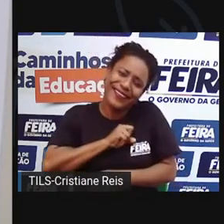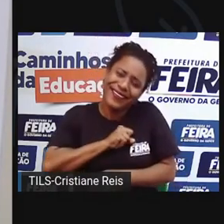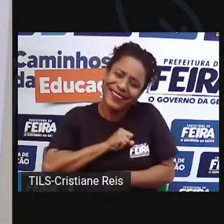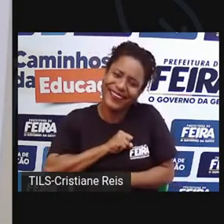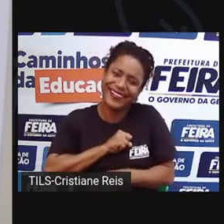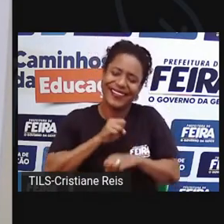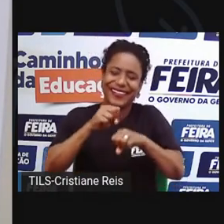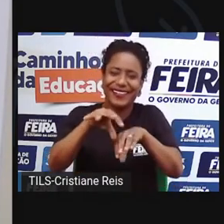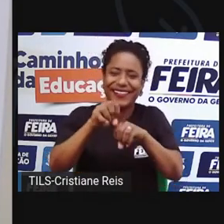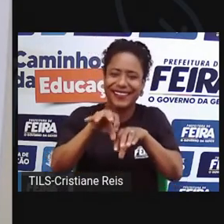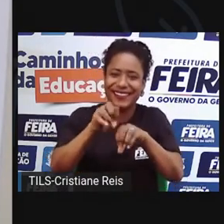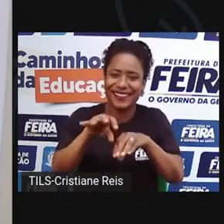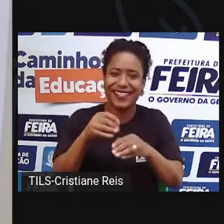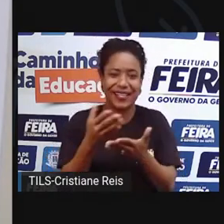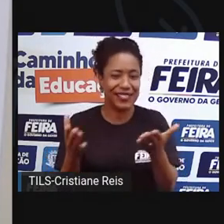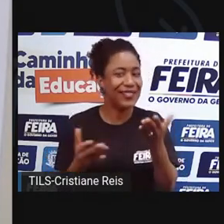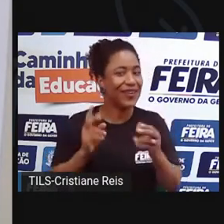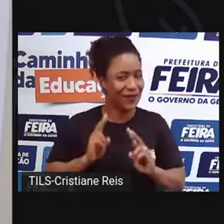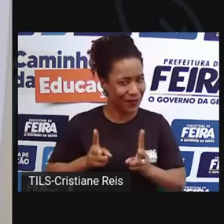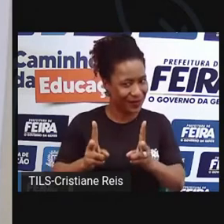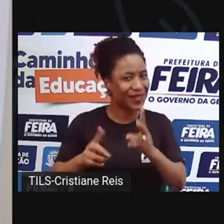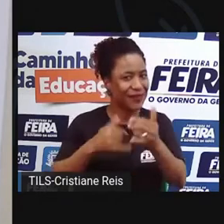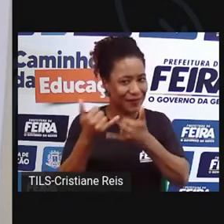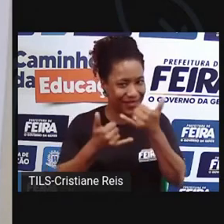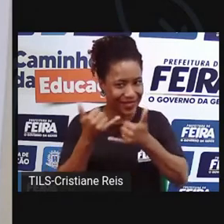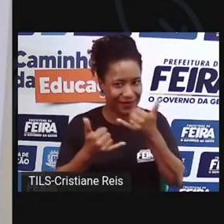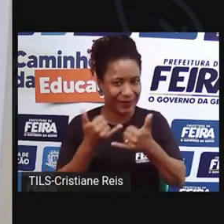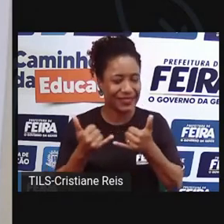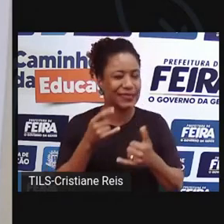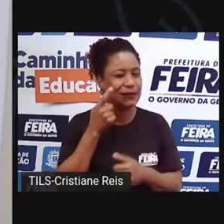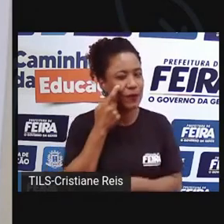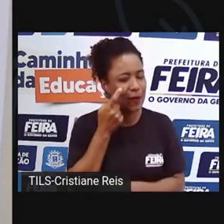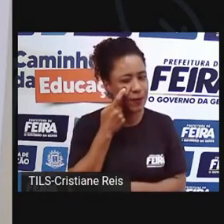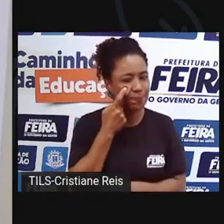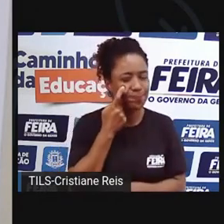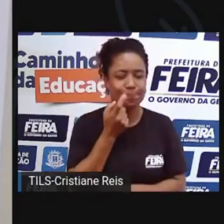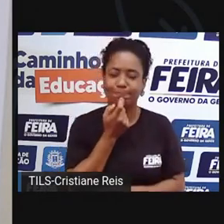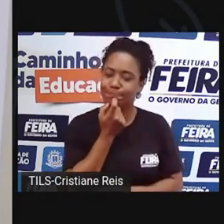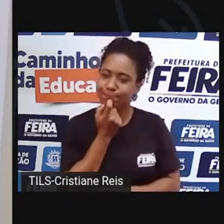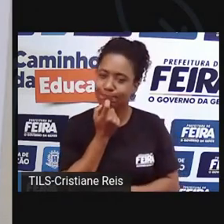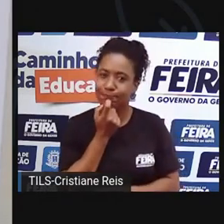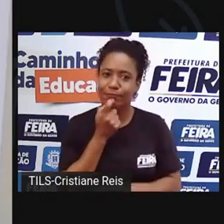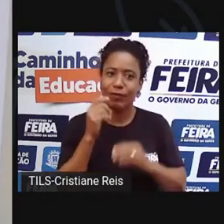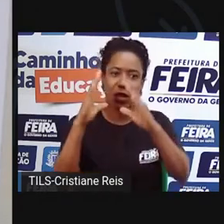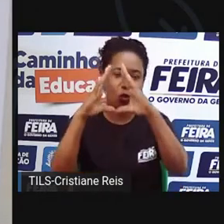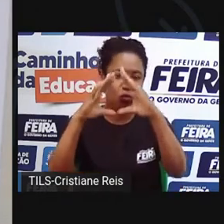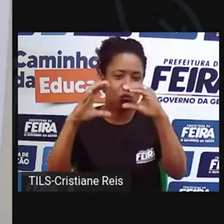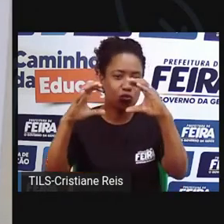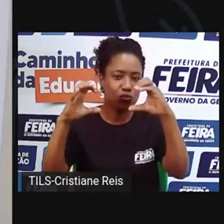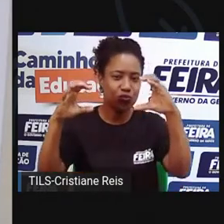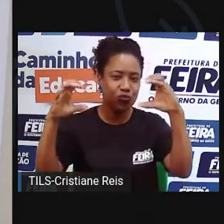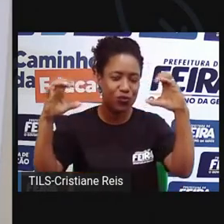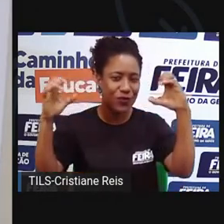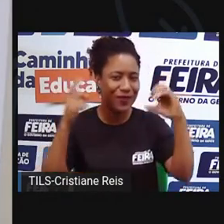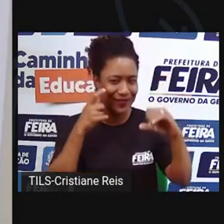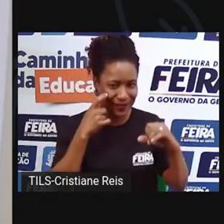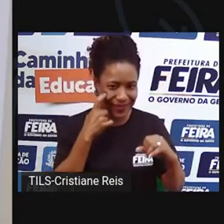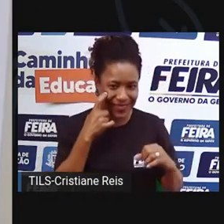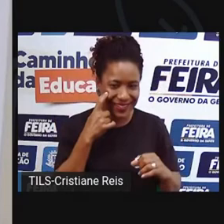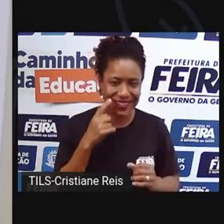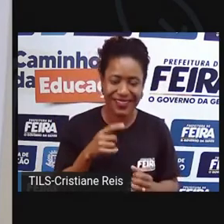essa brincadeira para vocês. Vou continuar brincando um pouquinho mais. Que tal a gente pegar agora nuvem? Vamos lá?